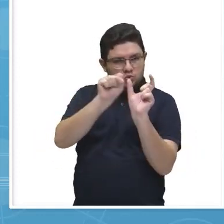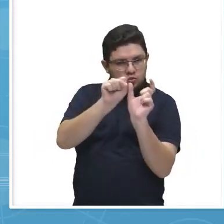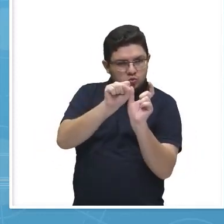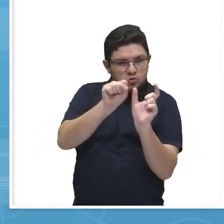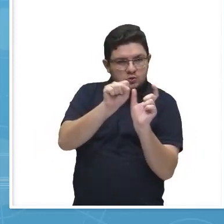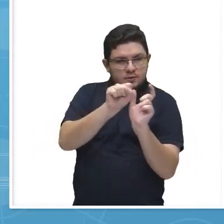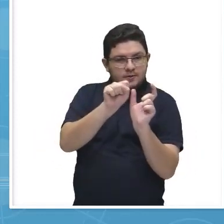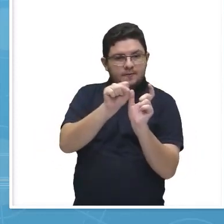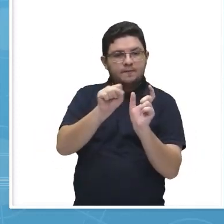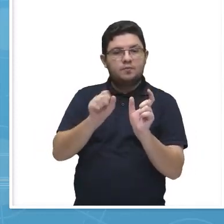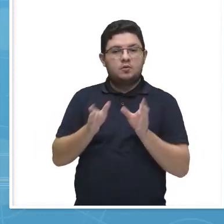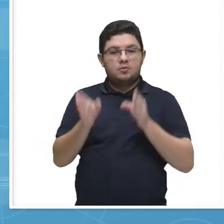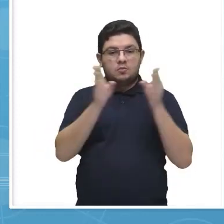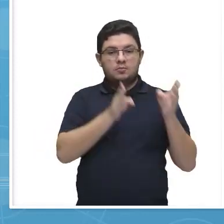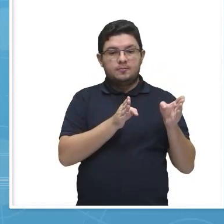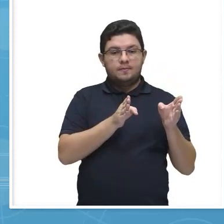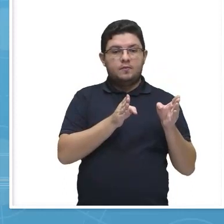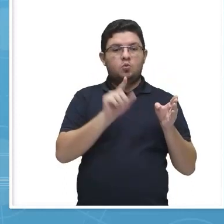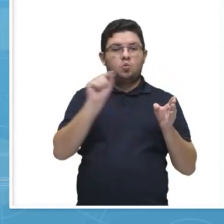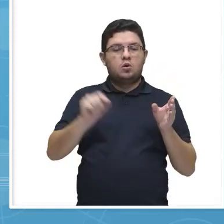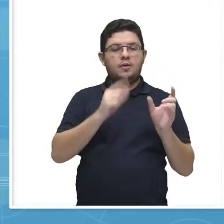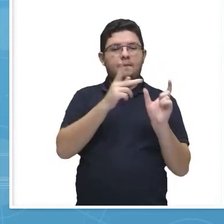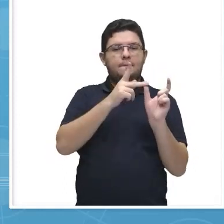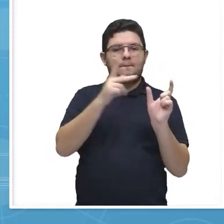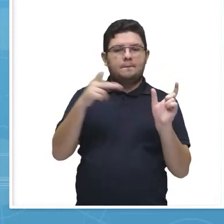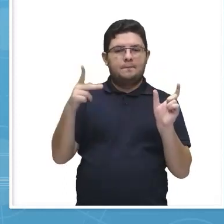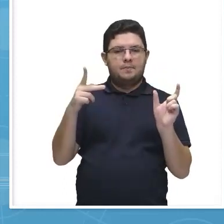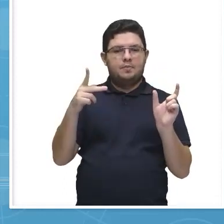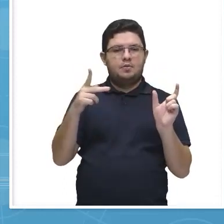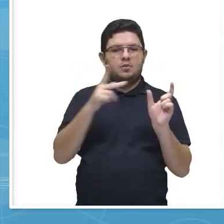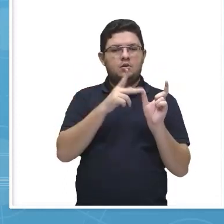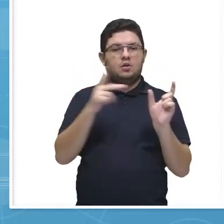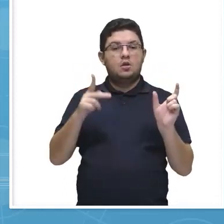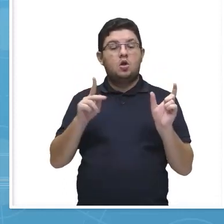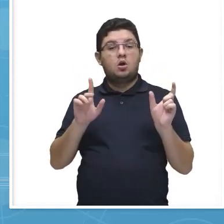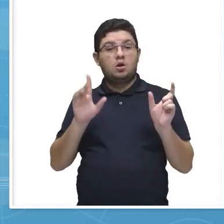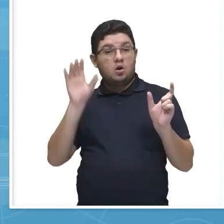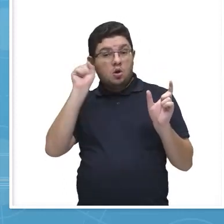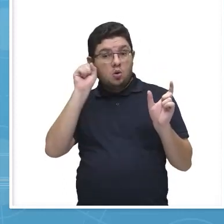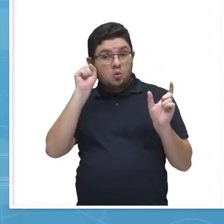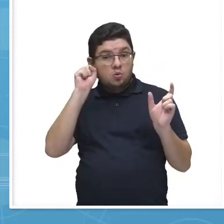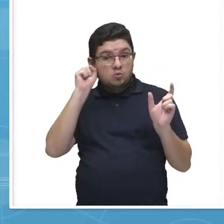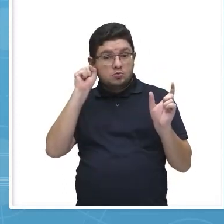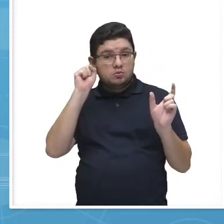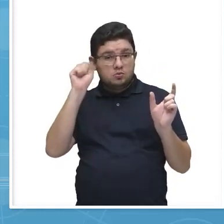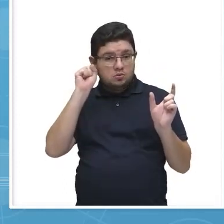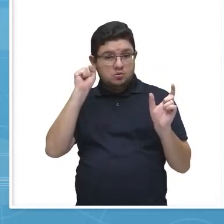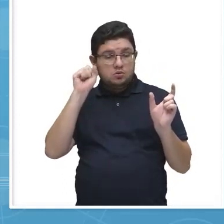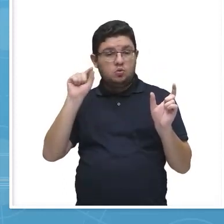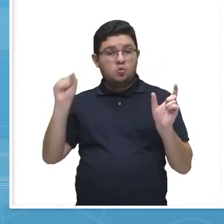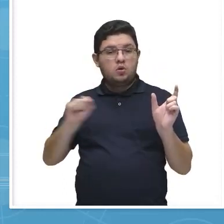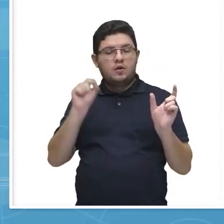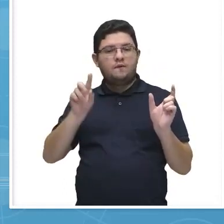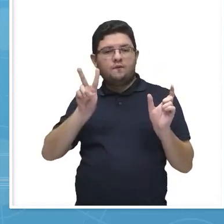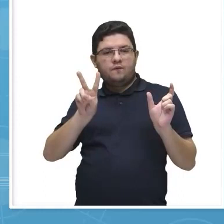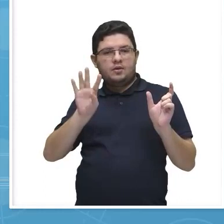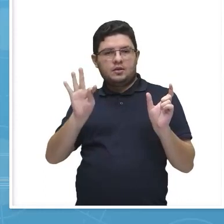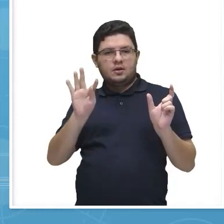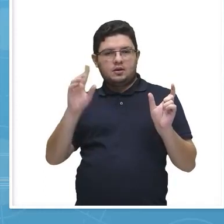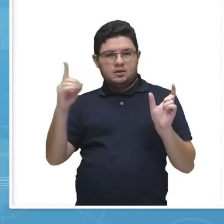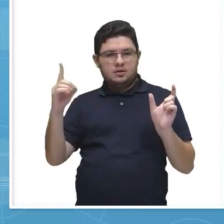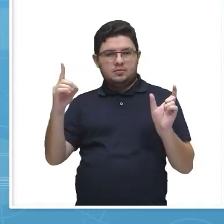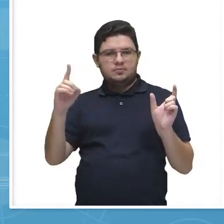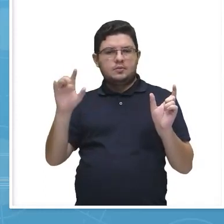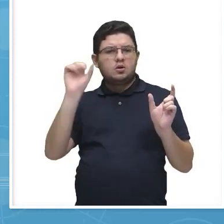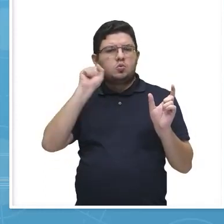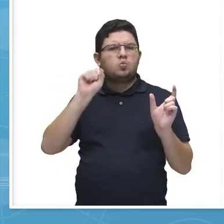o quê? Escutamos. Quem escuta, esse é um verbo transitivo direto. Quem escuta, escuta alguma